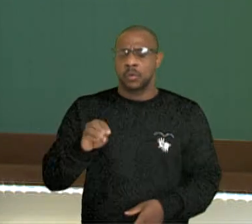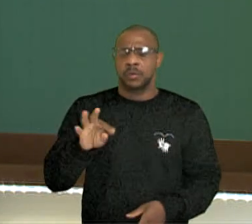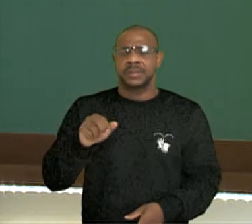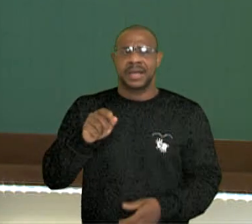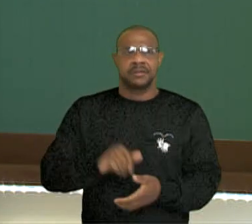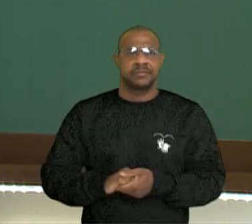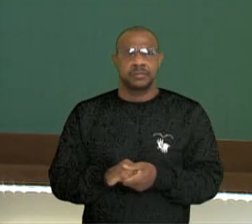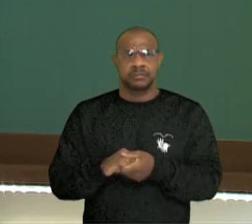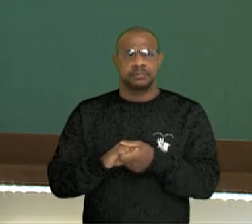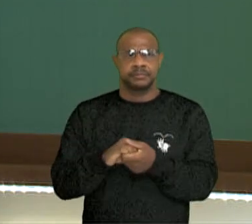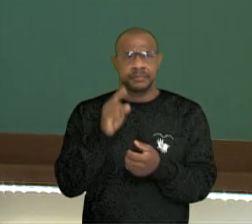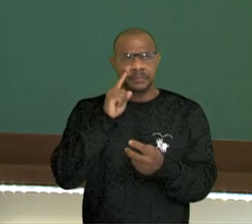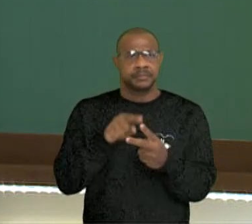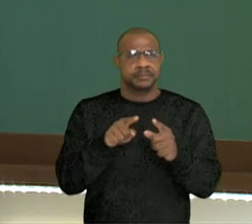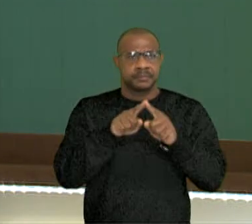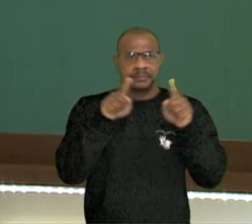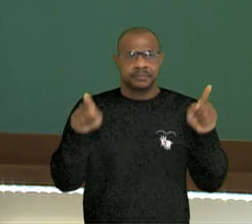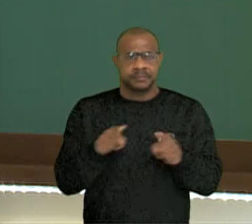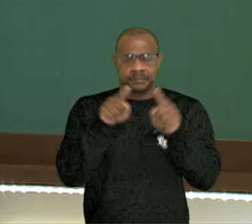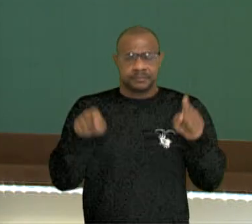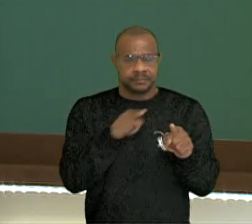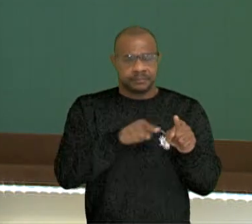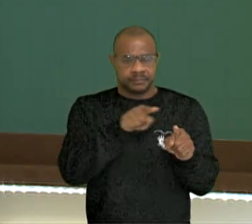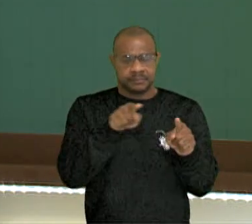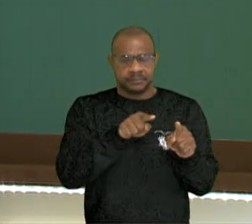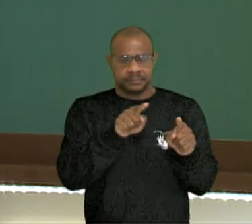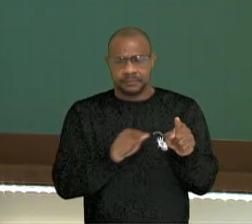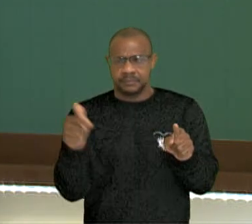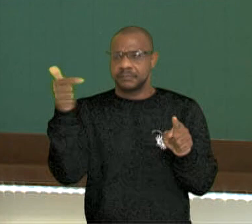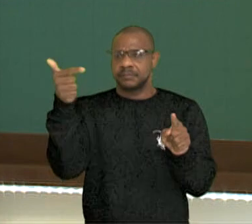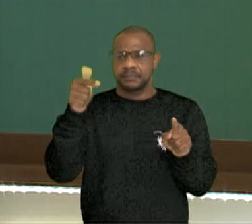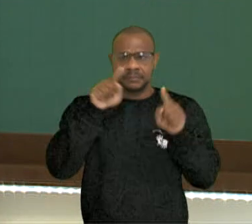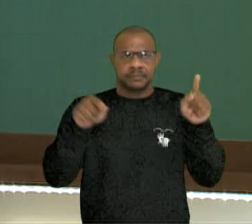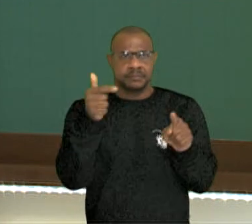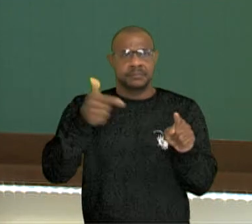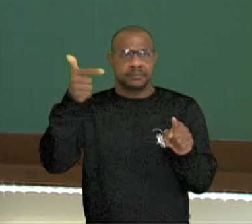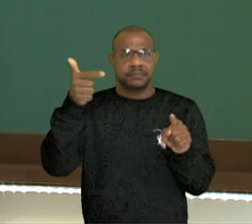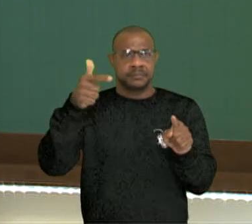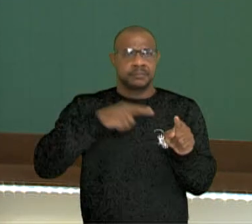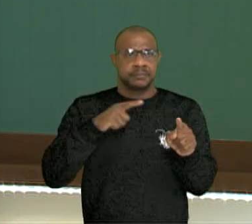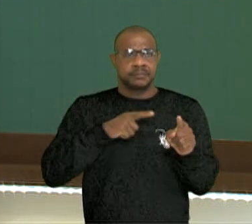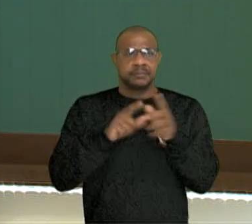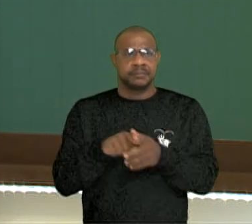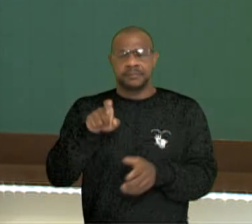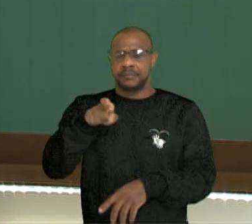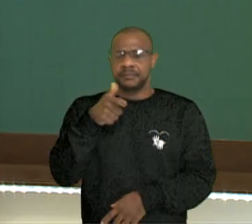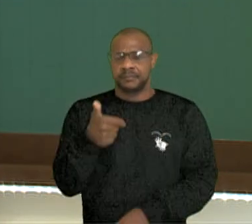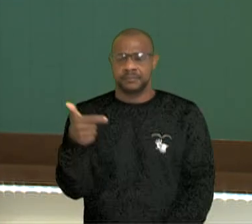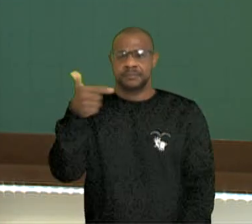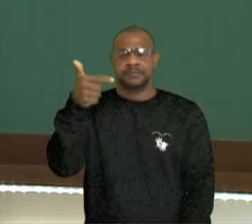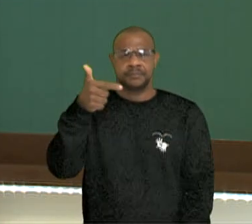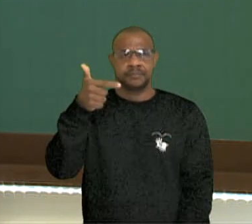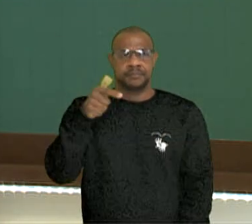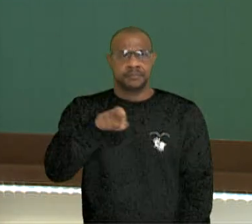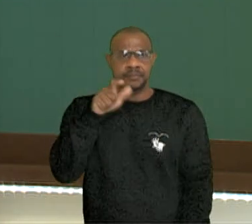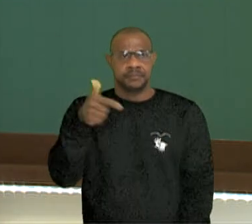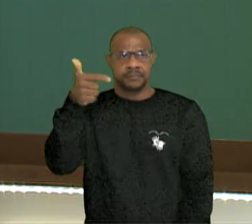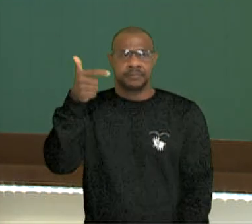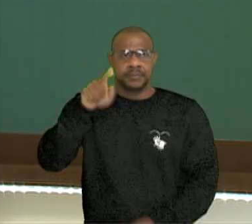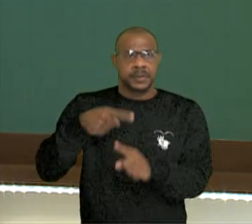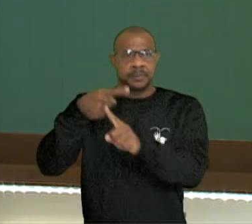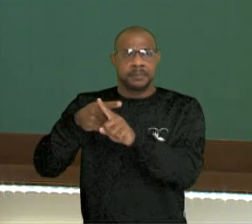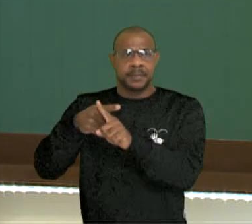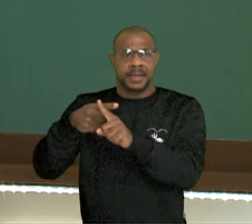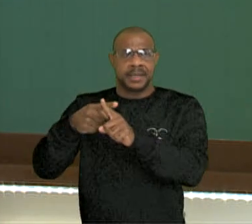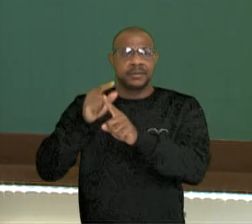dois termos. Se eu resolver isso aqui, gente, vai dar o quadrado do primeiro termo, vamos lembrar? Mais